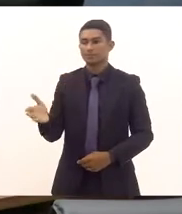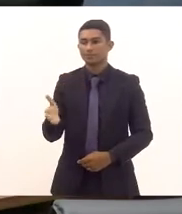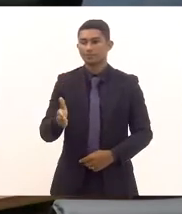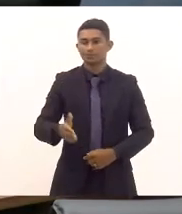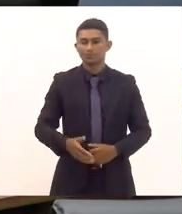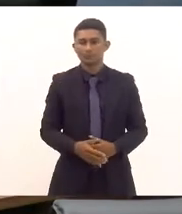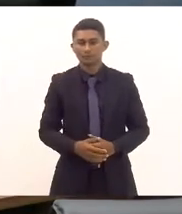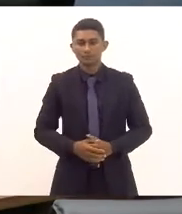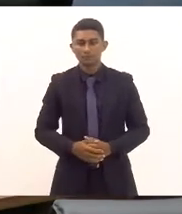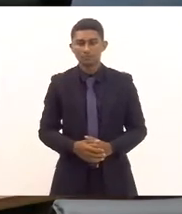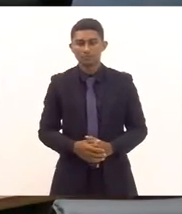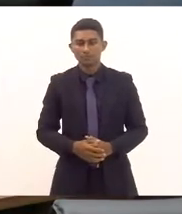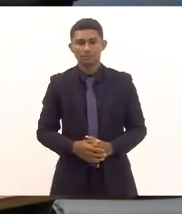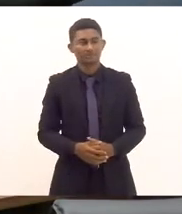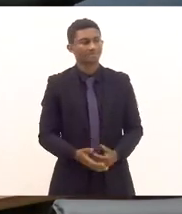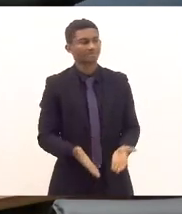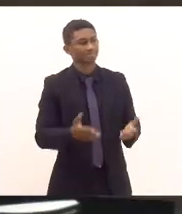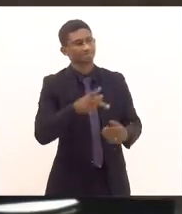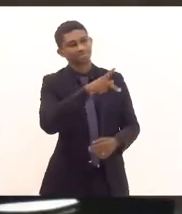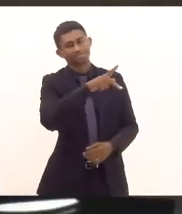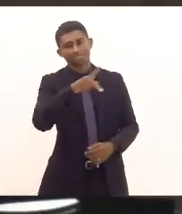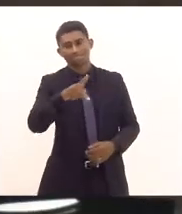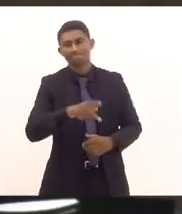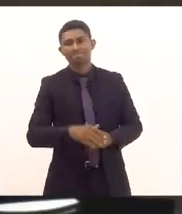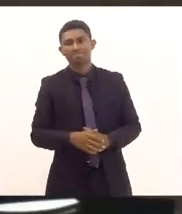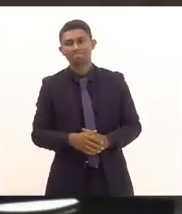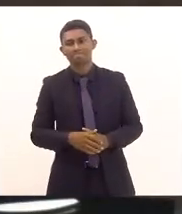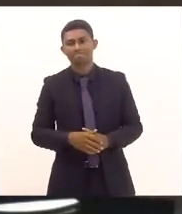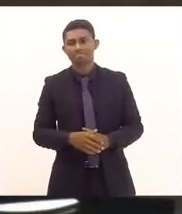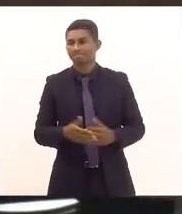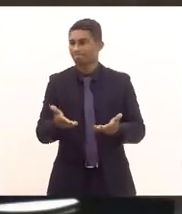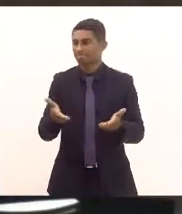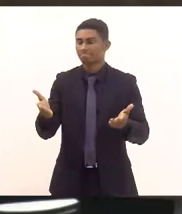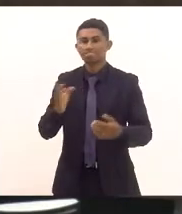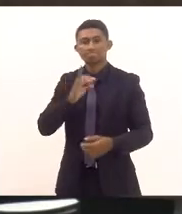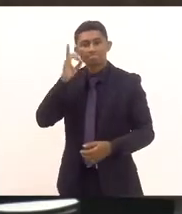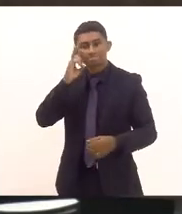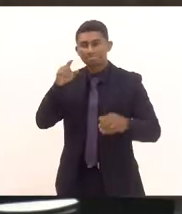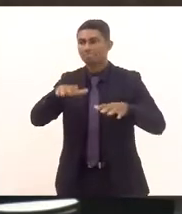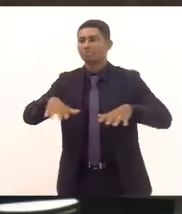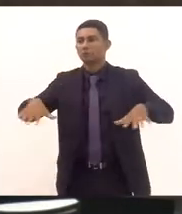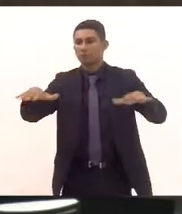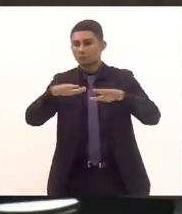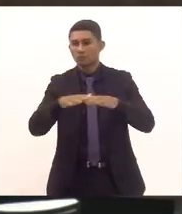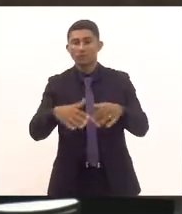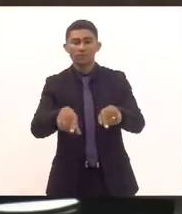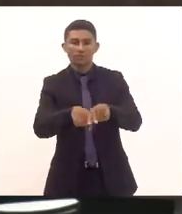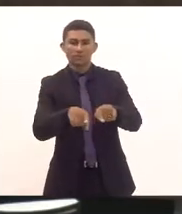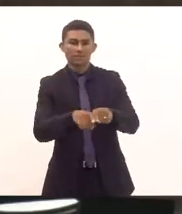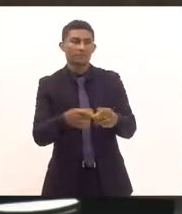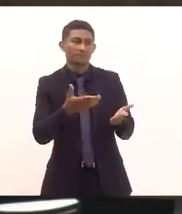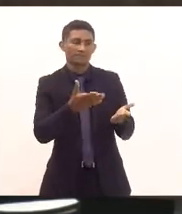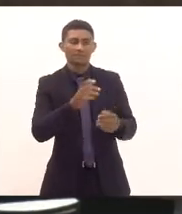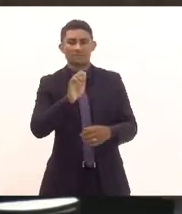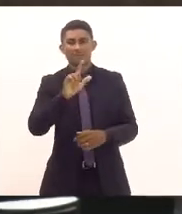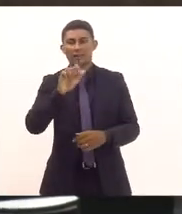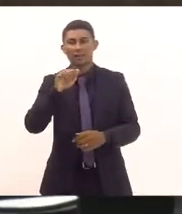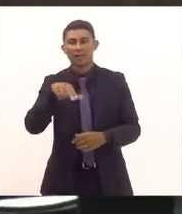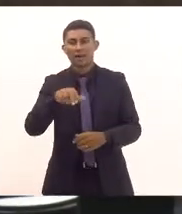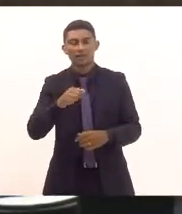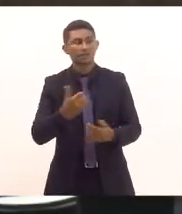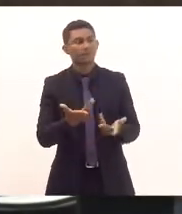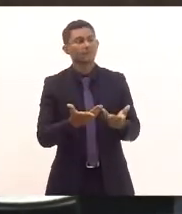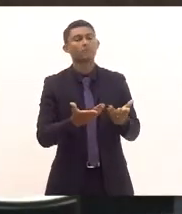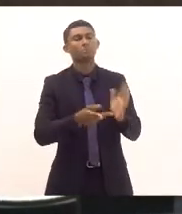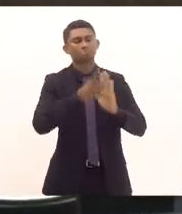o seu presidente deputados Deputado autora Alana um projeto